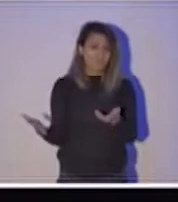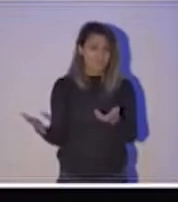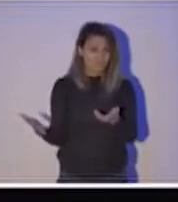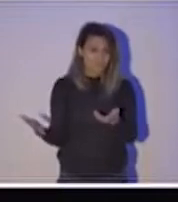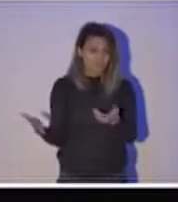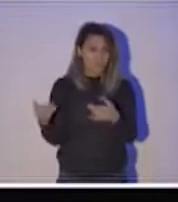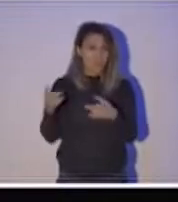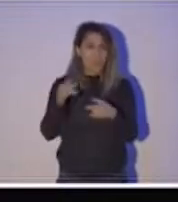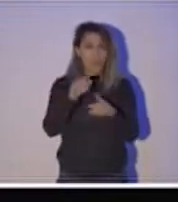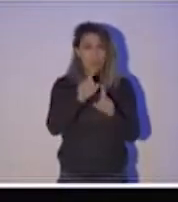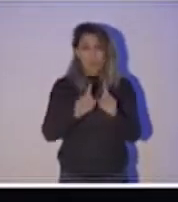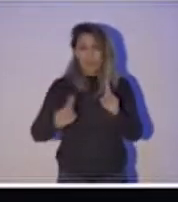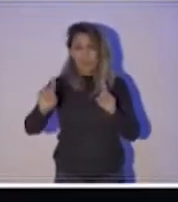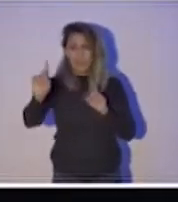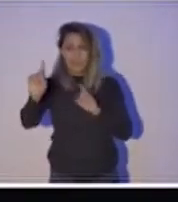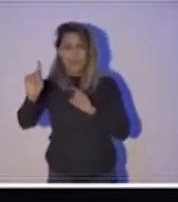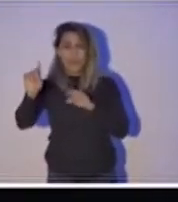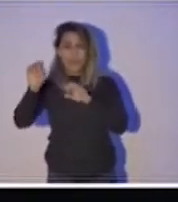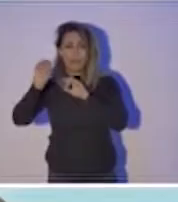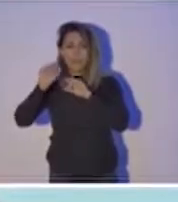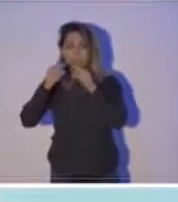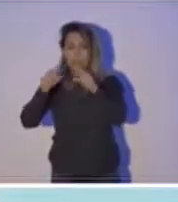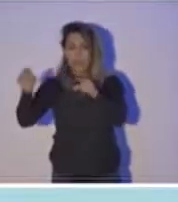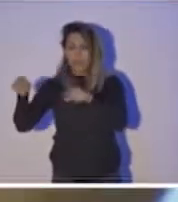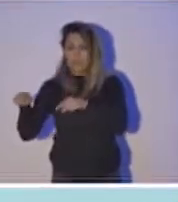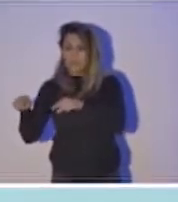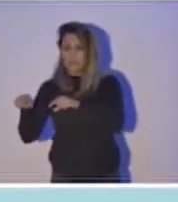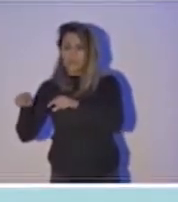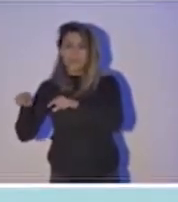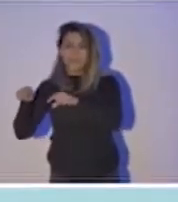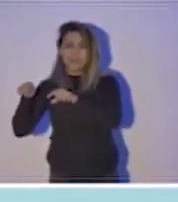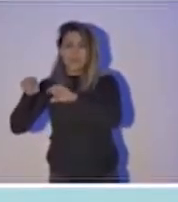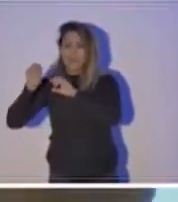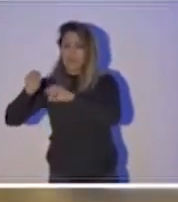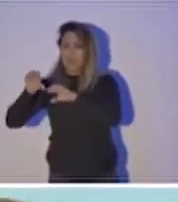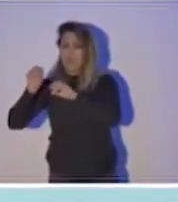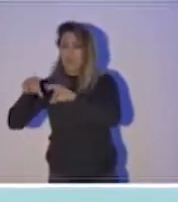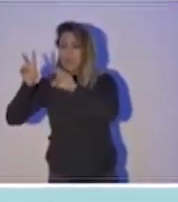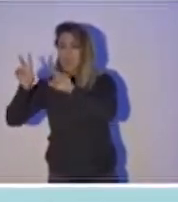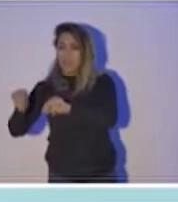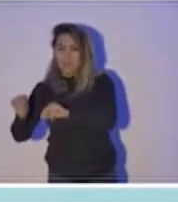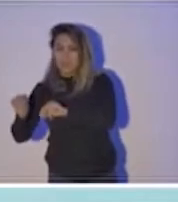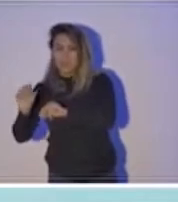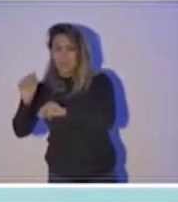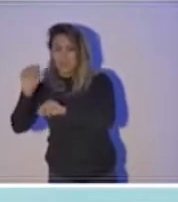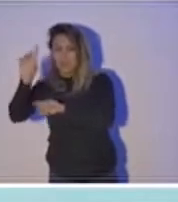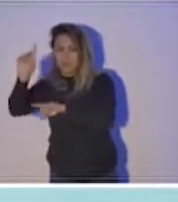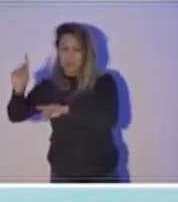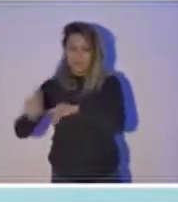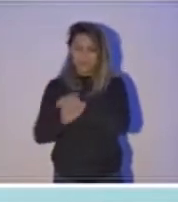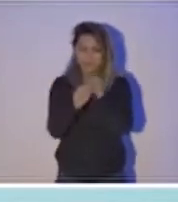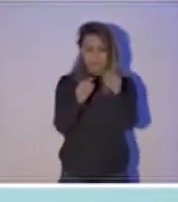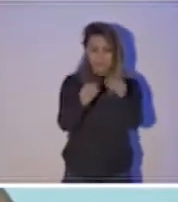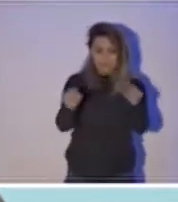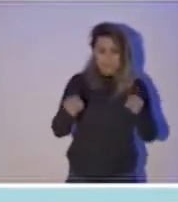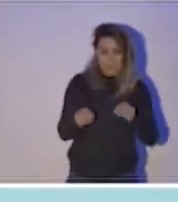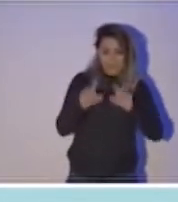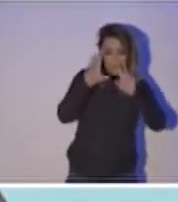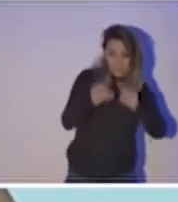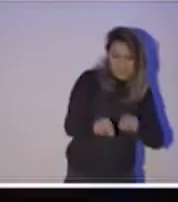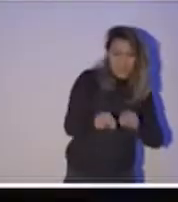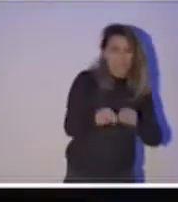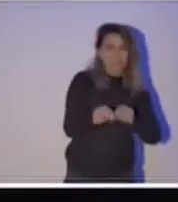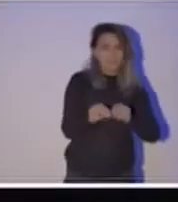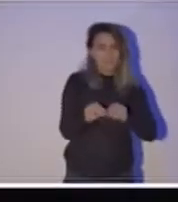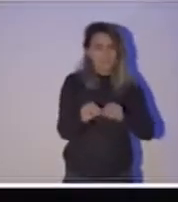tapear a gente, até dar os 50 minutos. Ele não dá aula nem naquela sala e nem na outra. A gente perde.